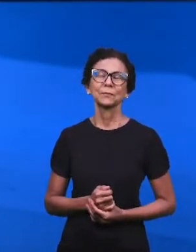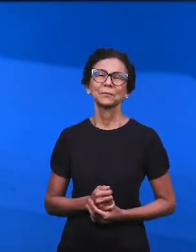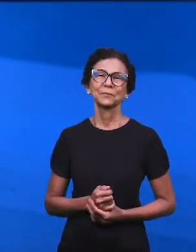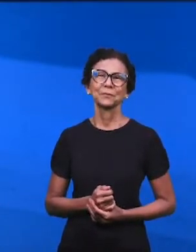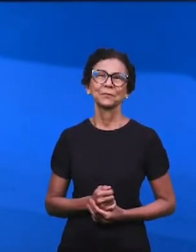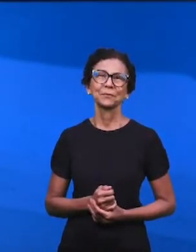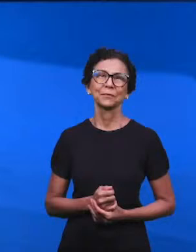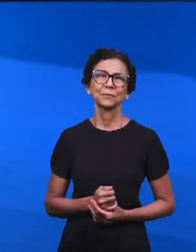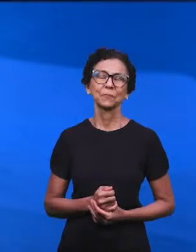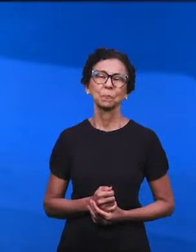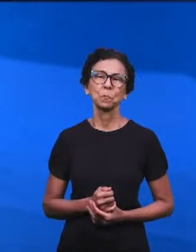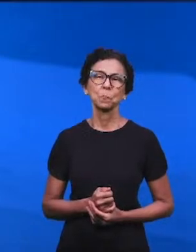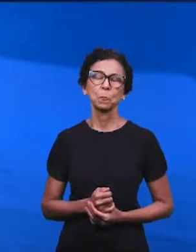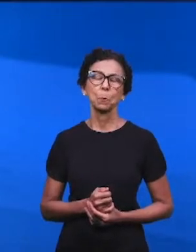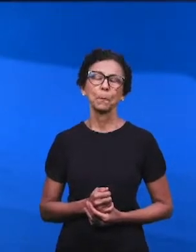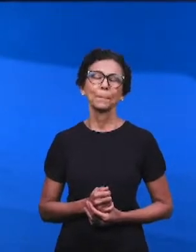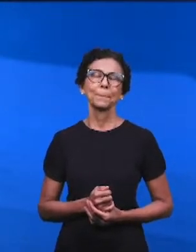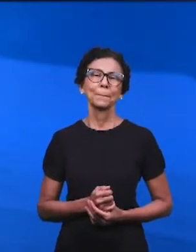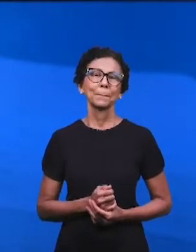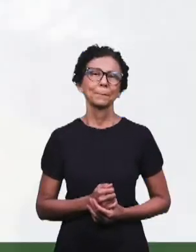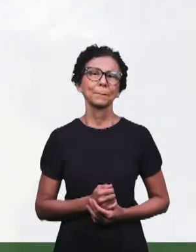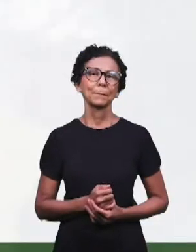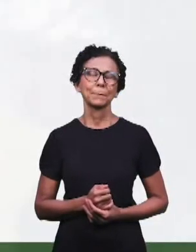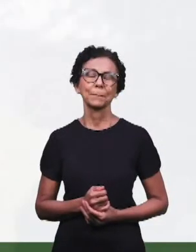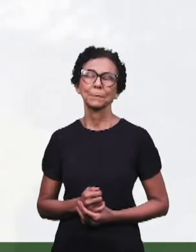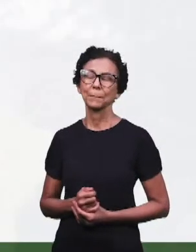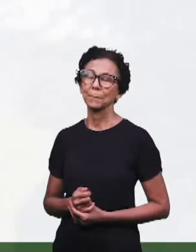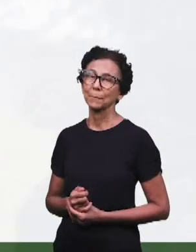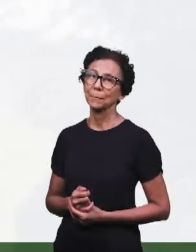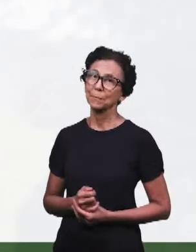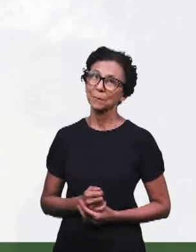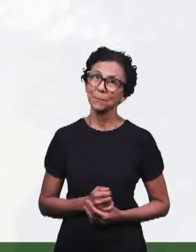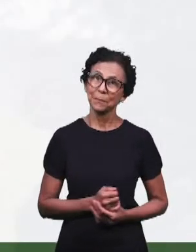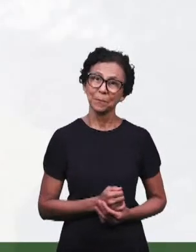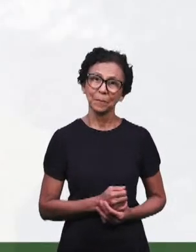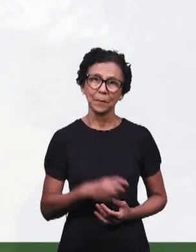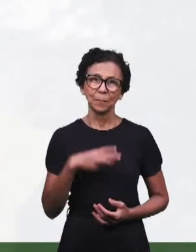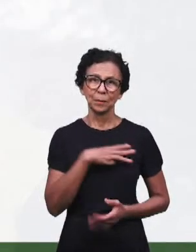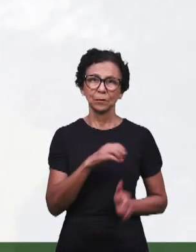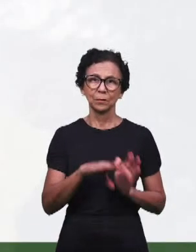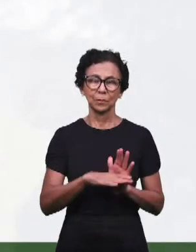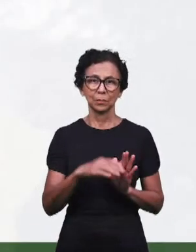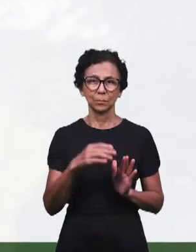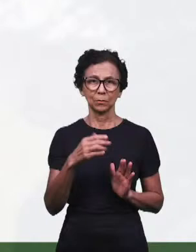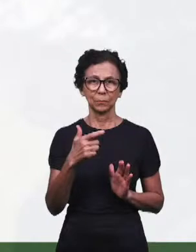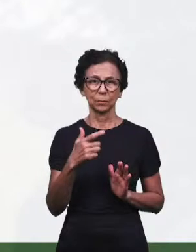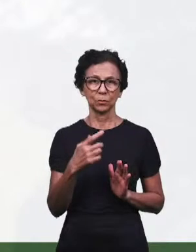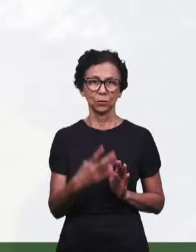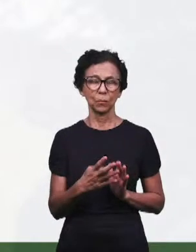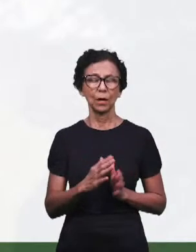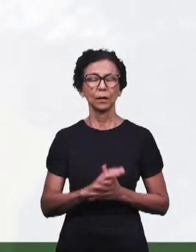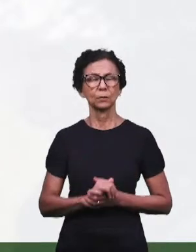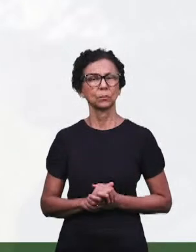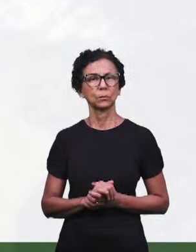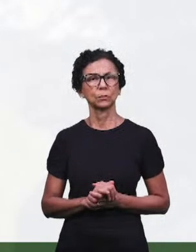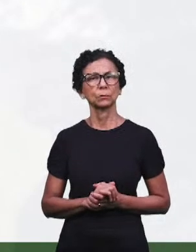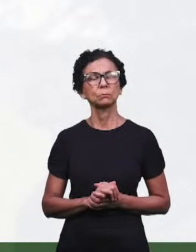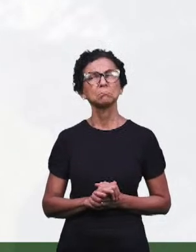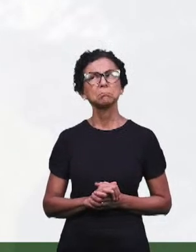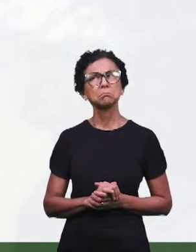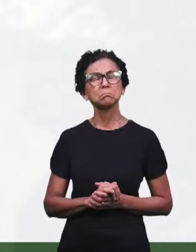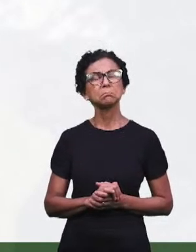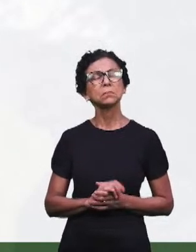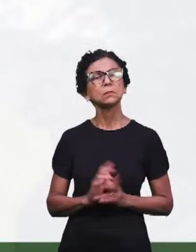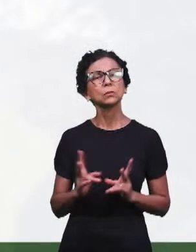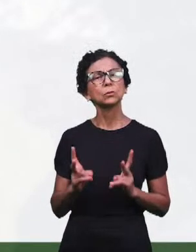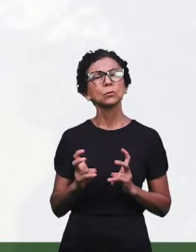assim: no primeiro momento descrito em Mateus 24, quais são os sinais mais evidentes